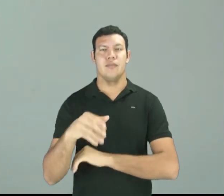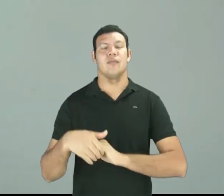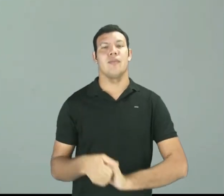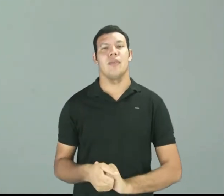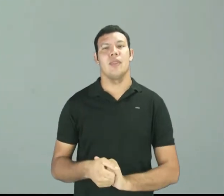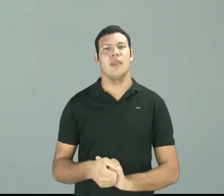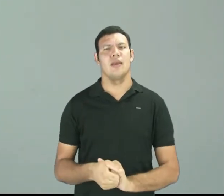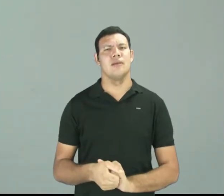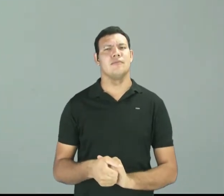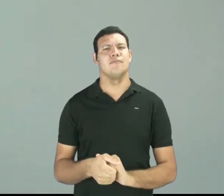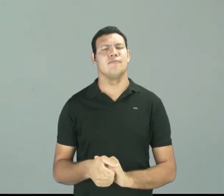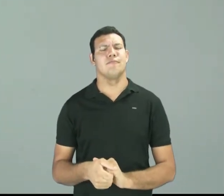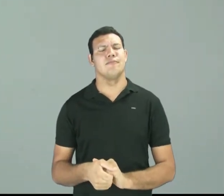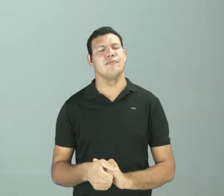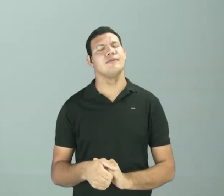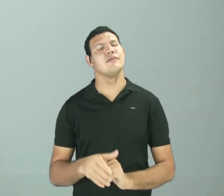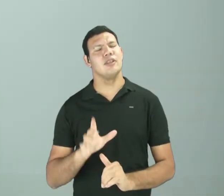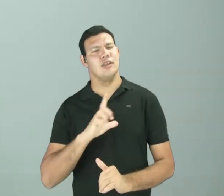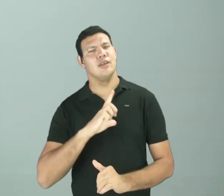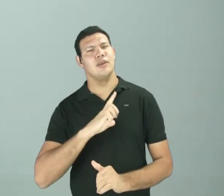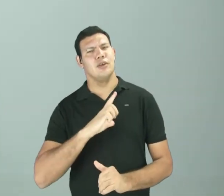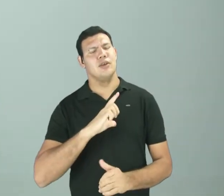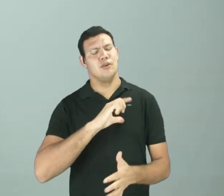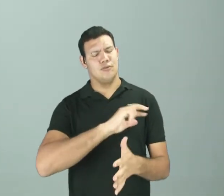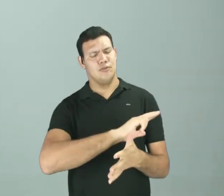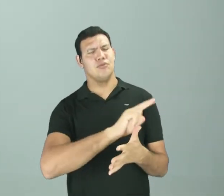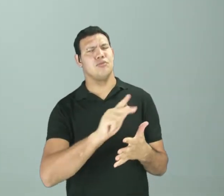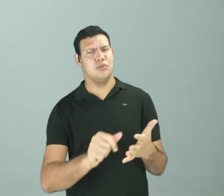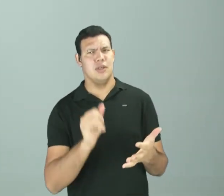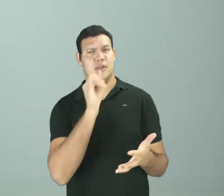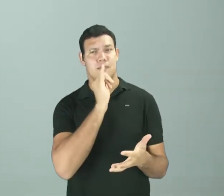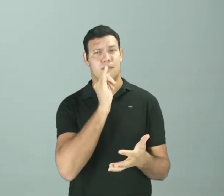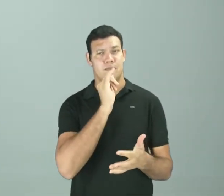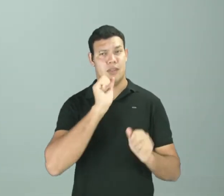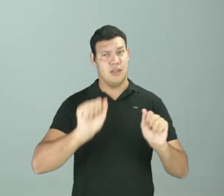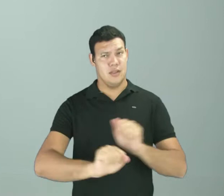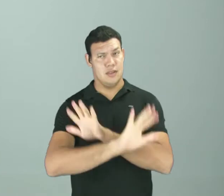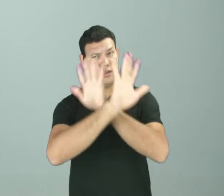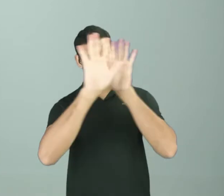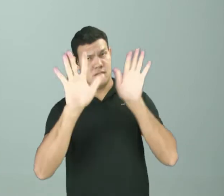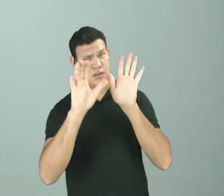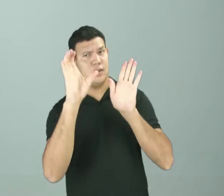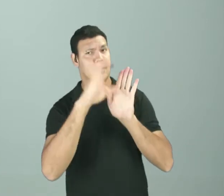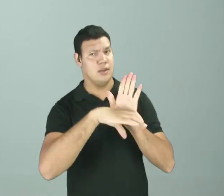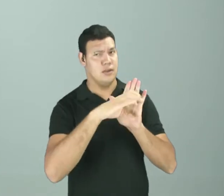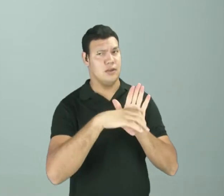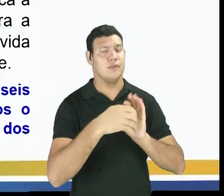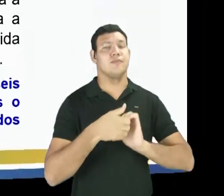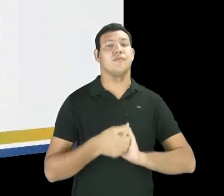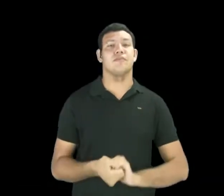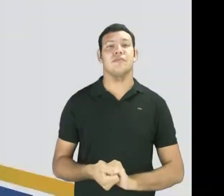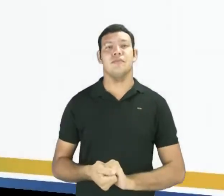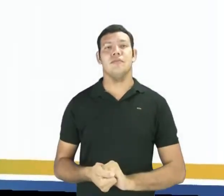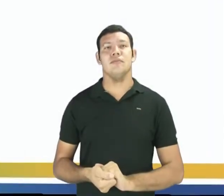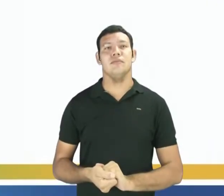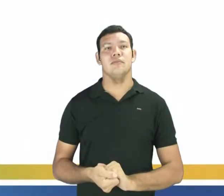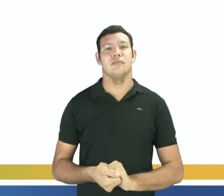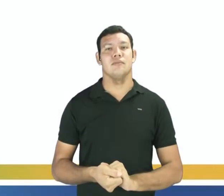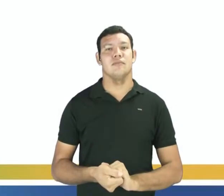possamos abordar outros exemplos e você compreender melhor esse assunto, vejamos.